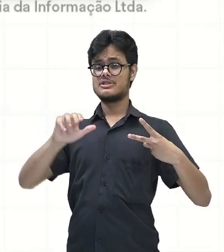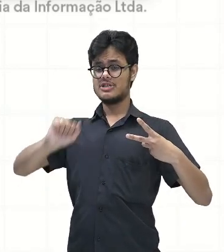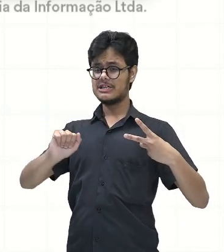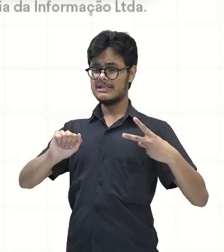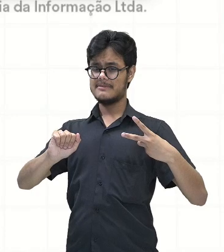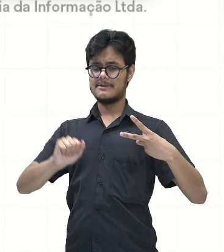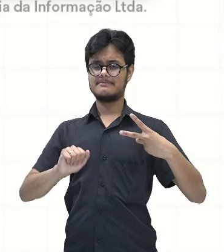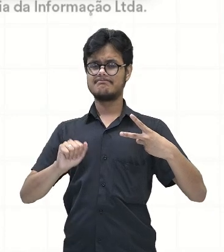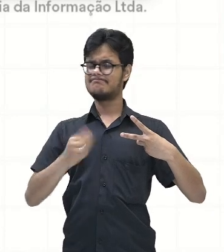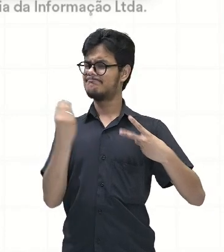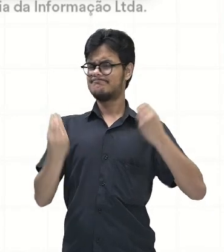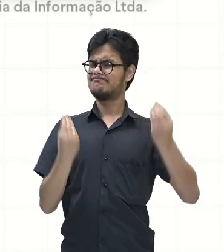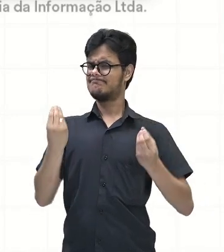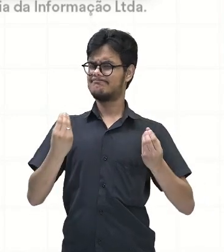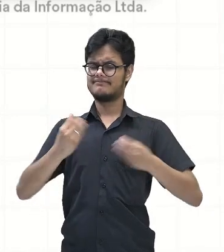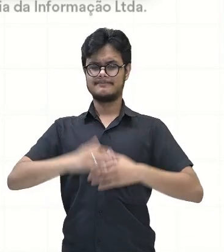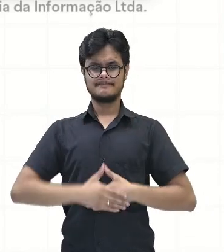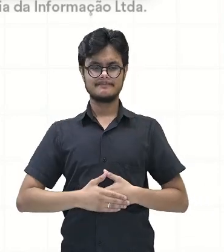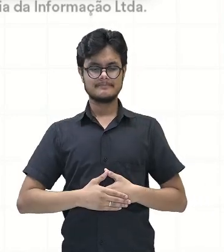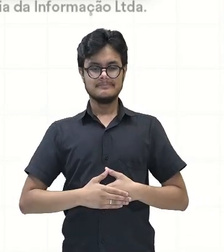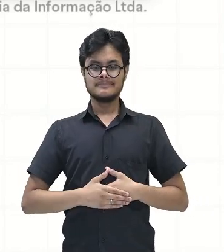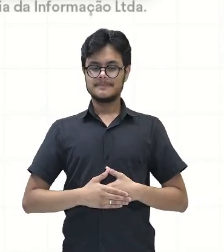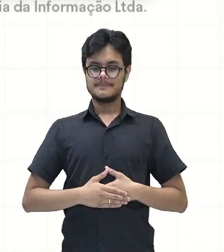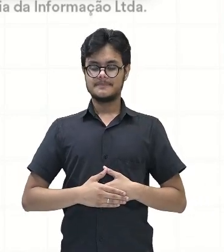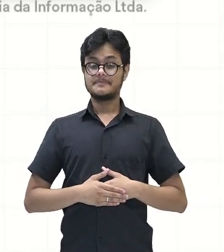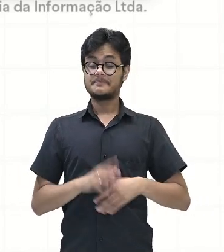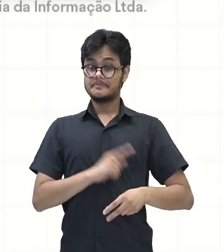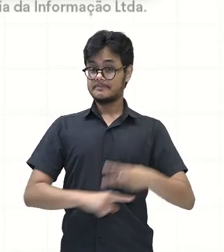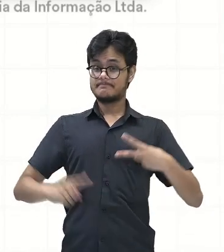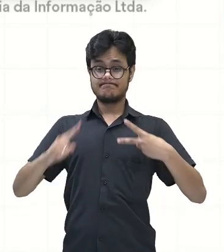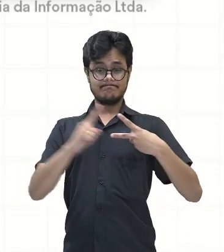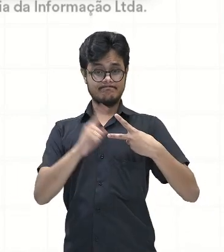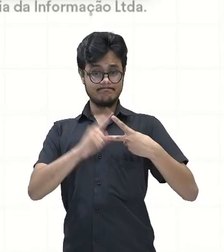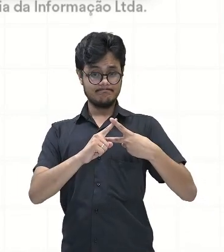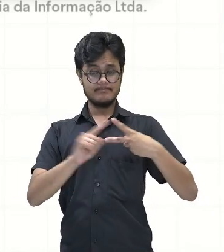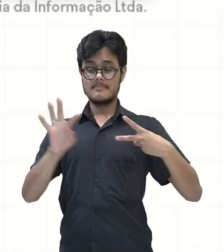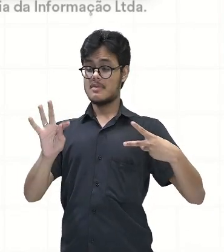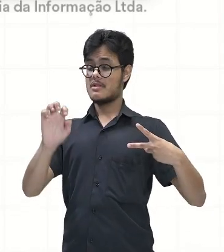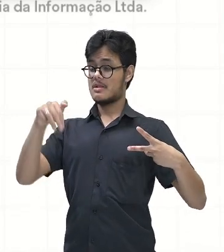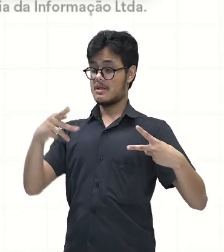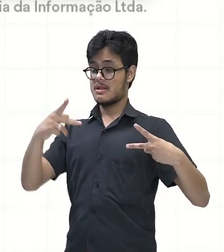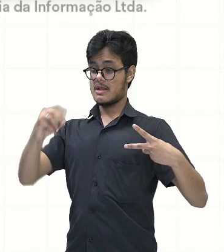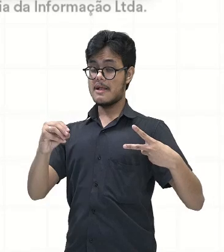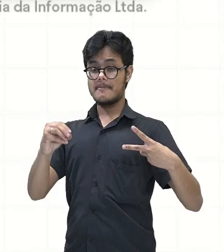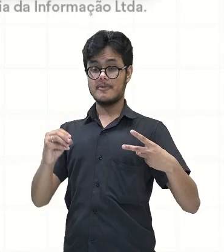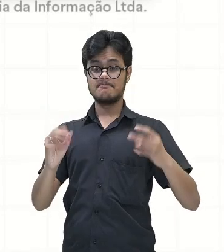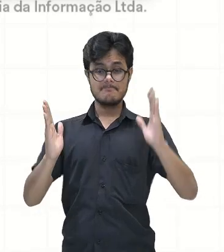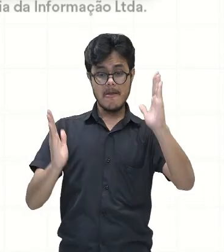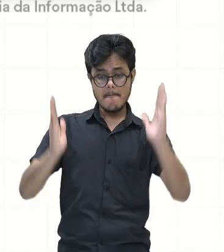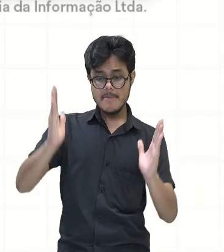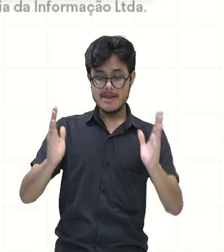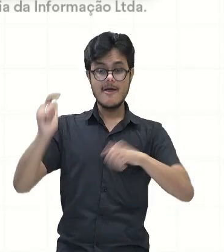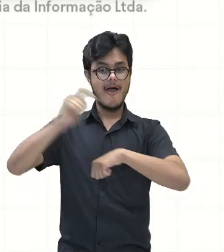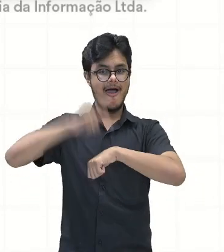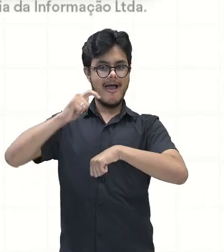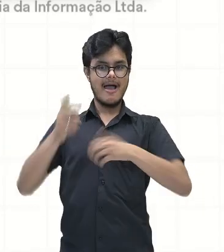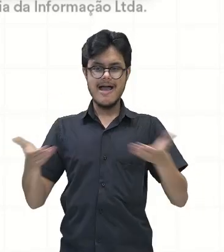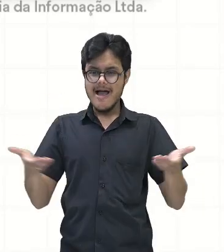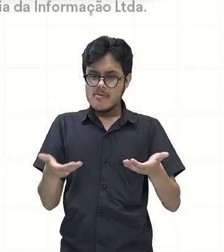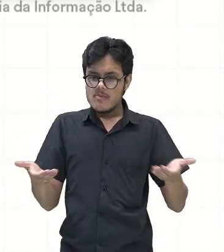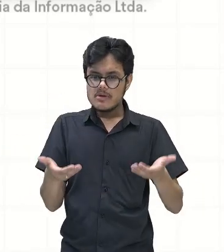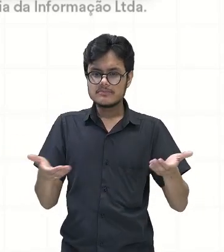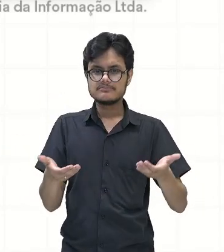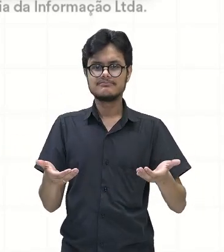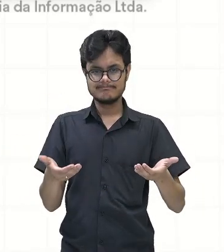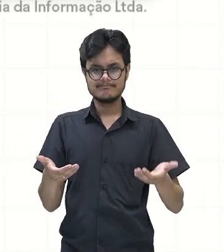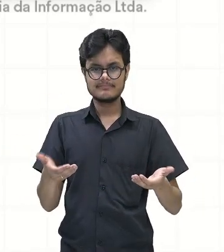conceito de clima, tá? Então, o tempo atmosférico é o estado momentâneo da atmosfera,